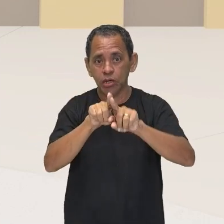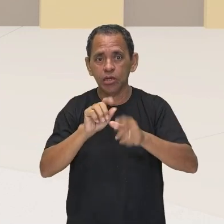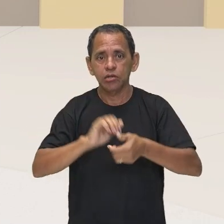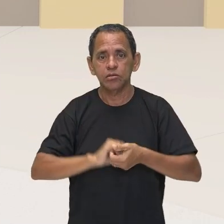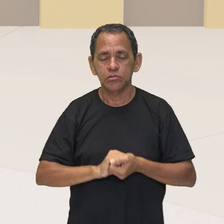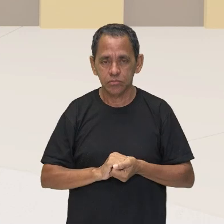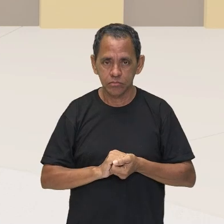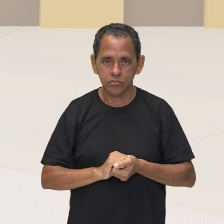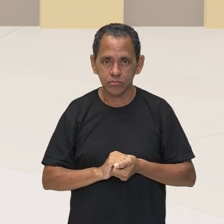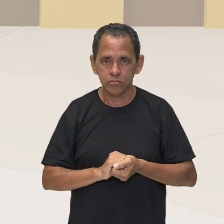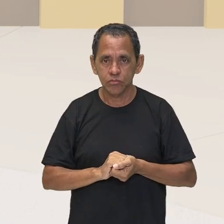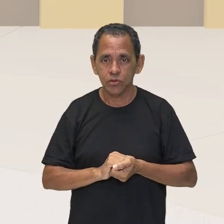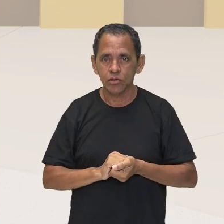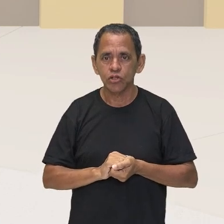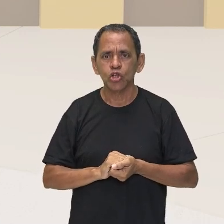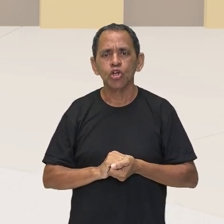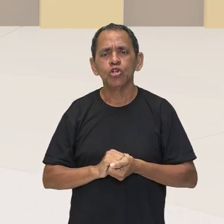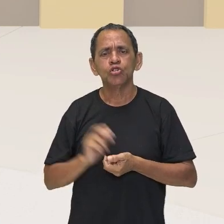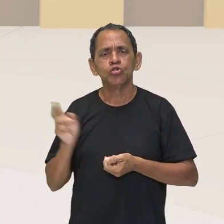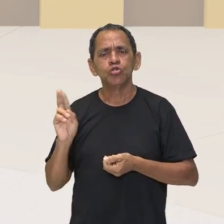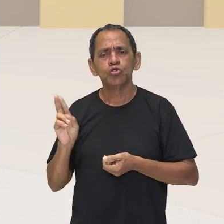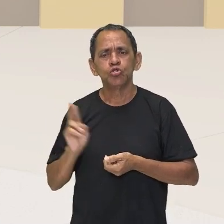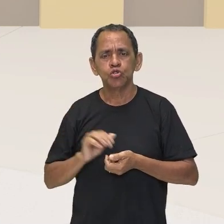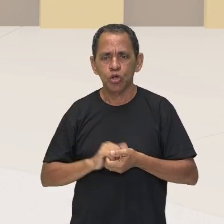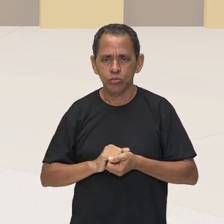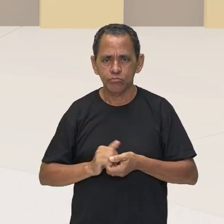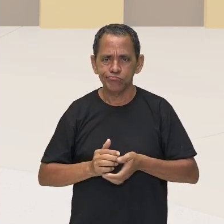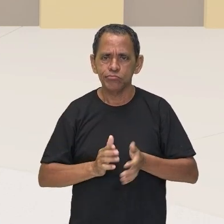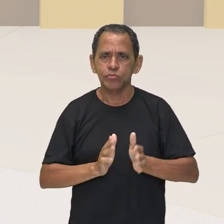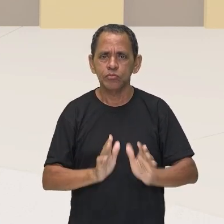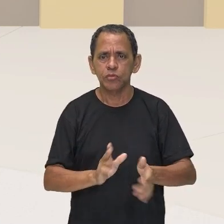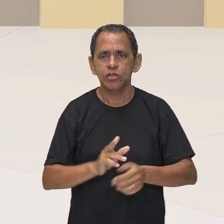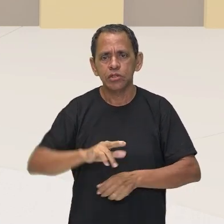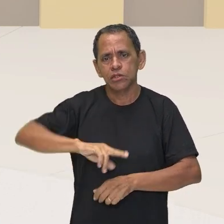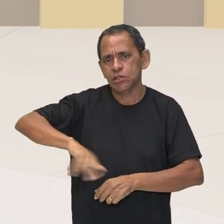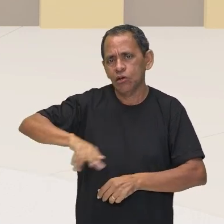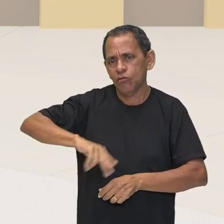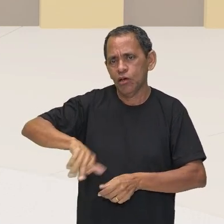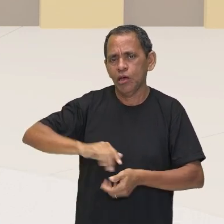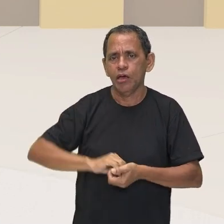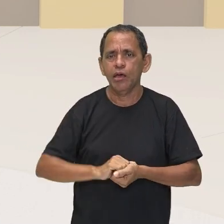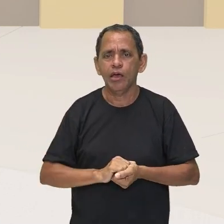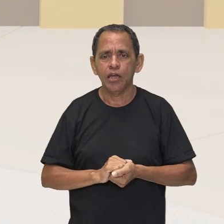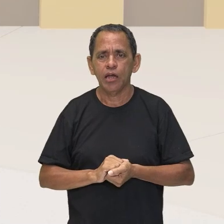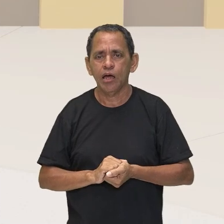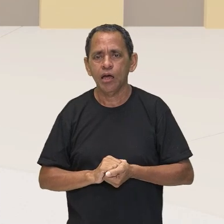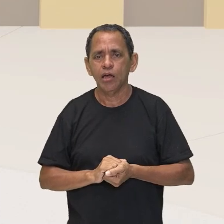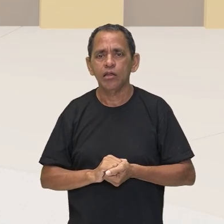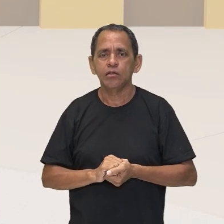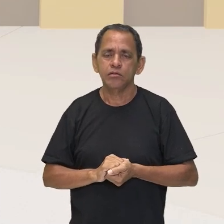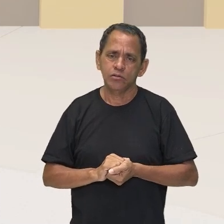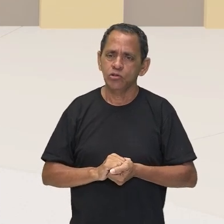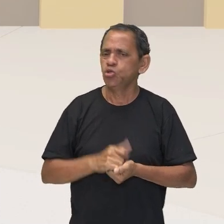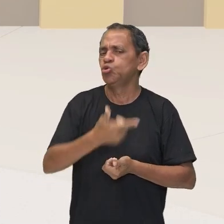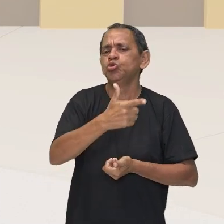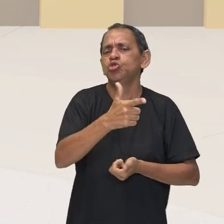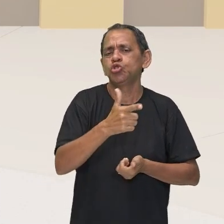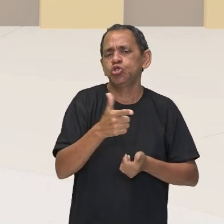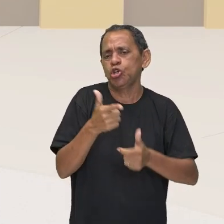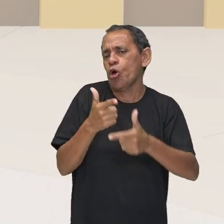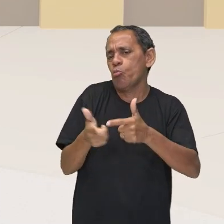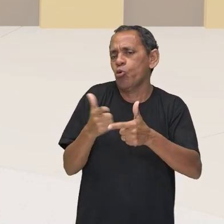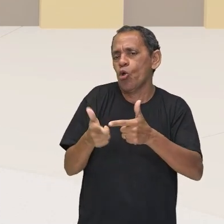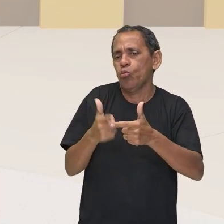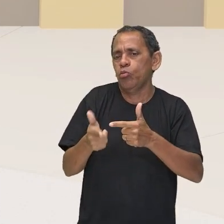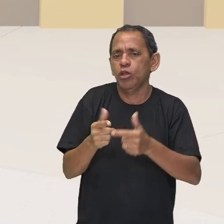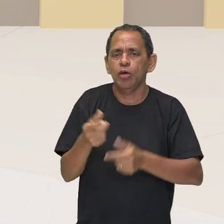Rolihlahla Mandela, né? Então, ele não nasceu numa situação desfavorecida,